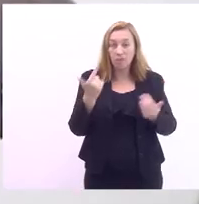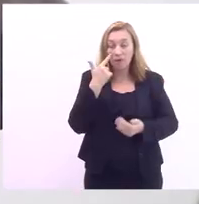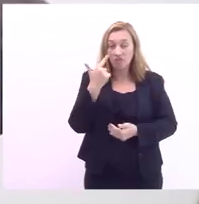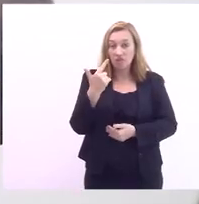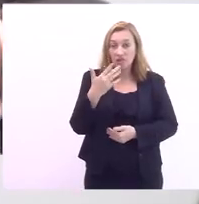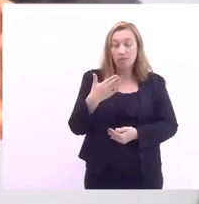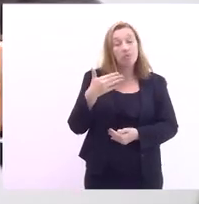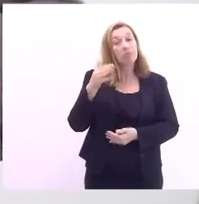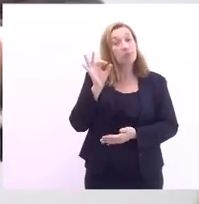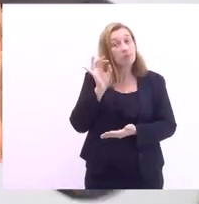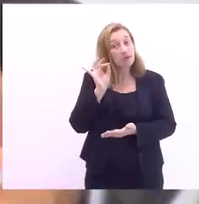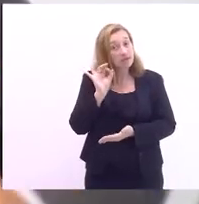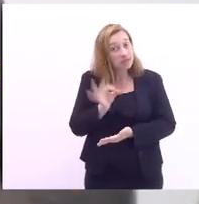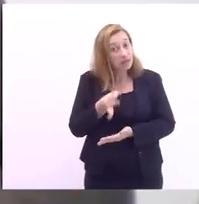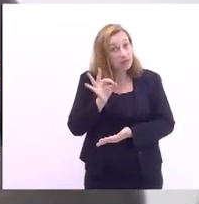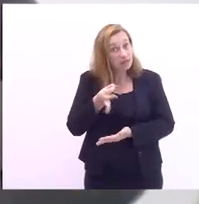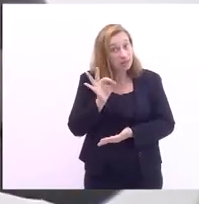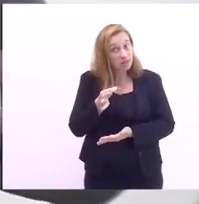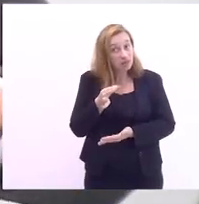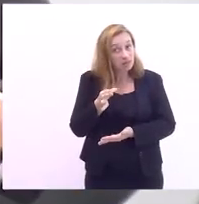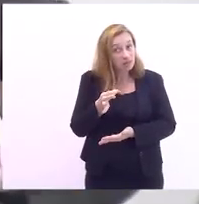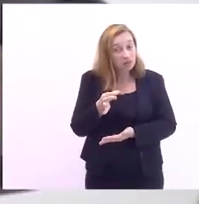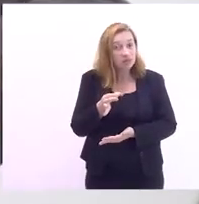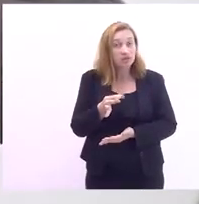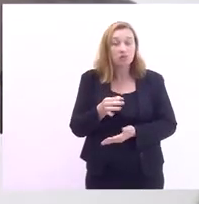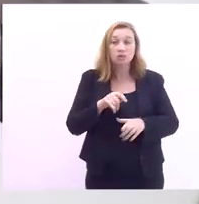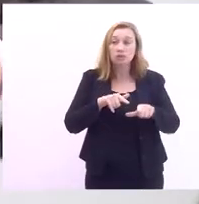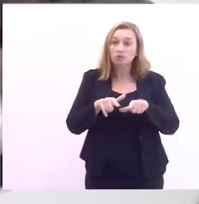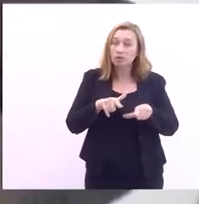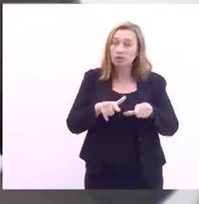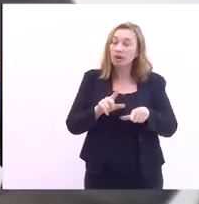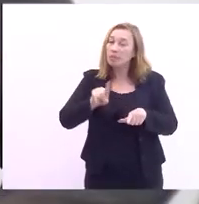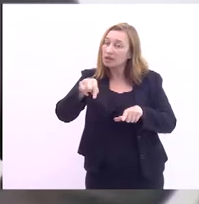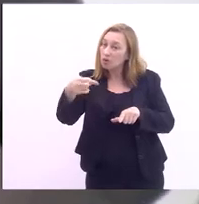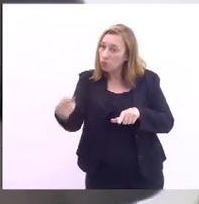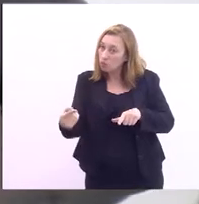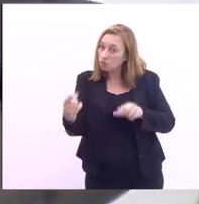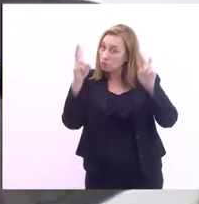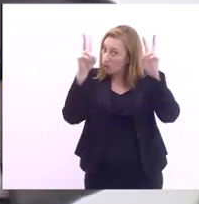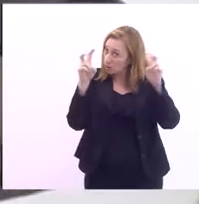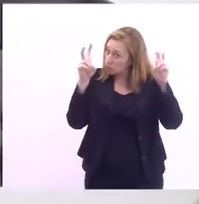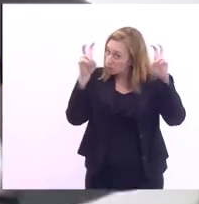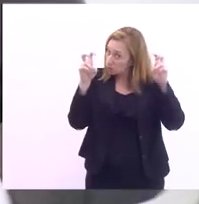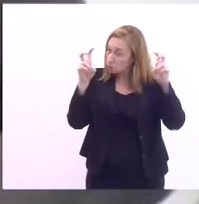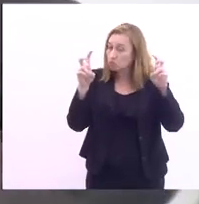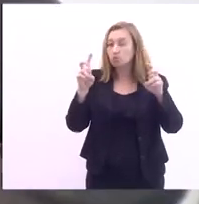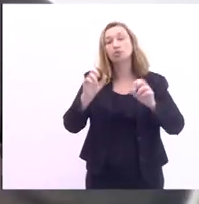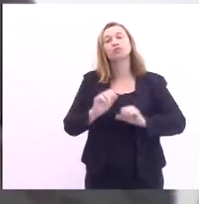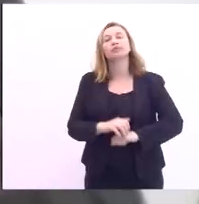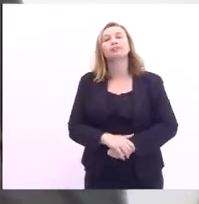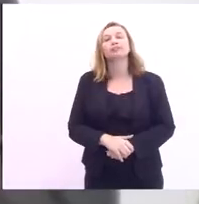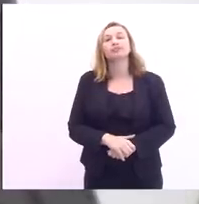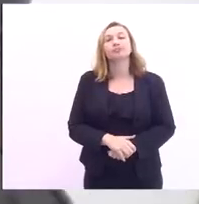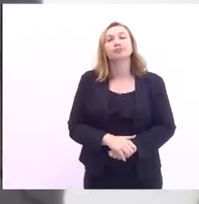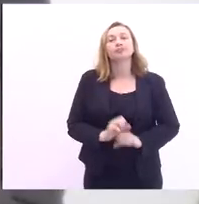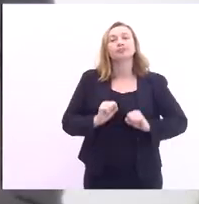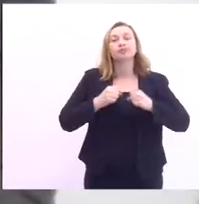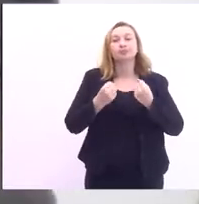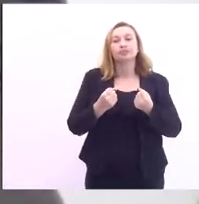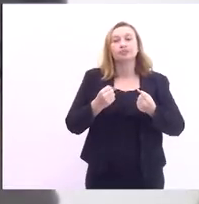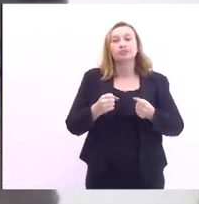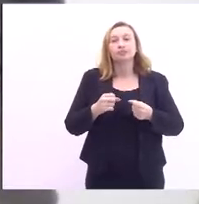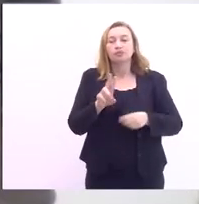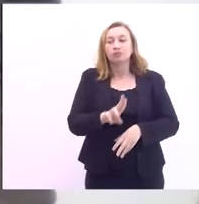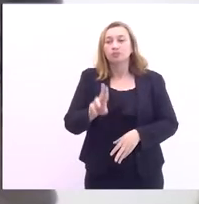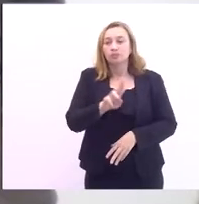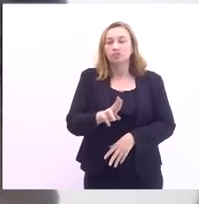demonstrar claramente a discrepância. Mas isso é um outro tema na defesa do consumidor. Então, Duque